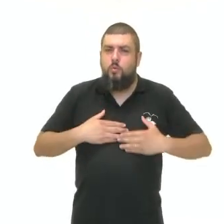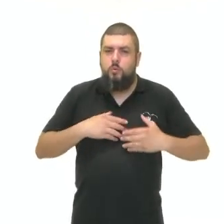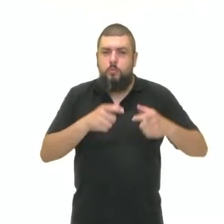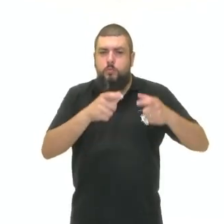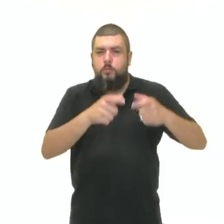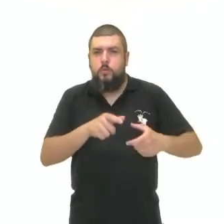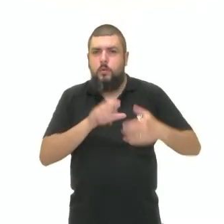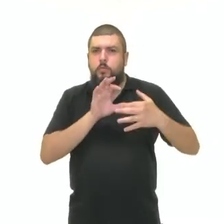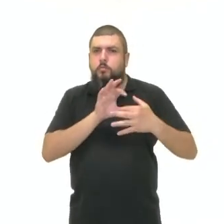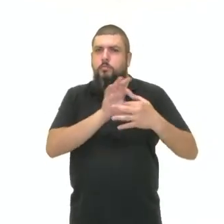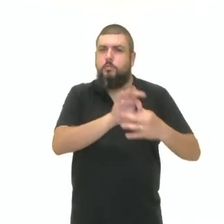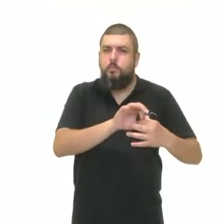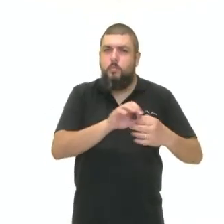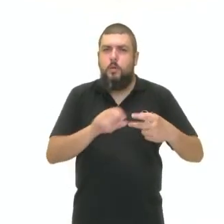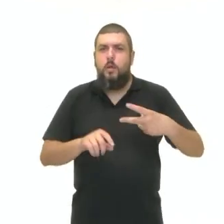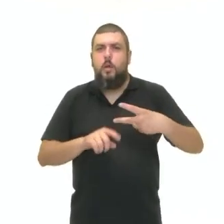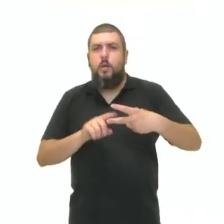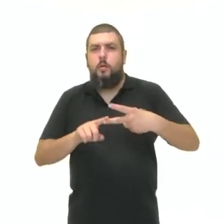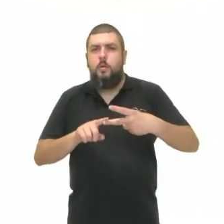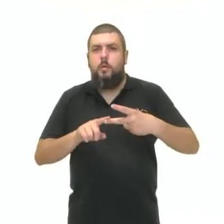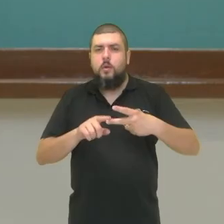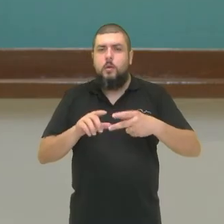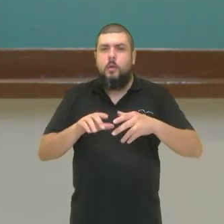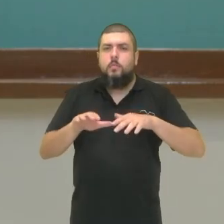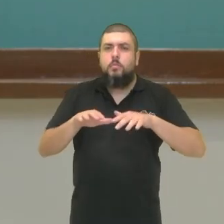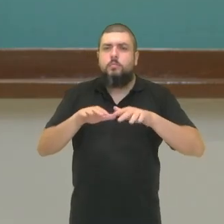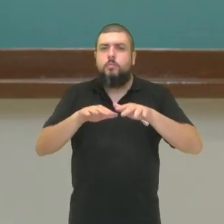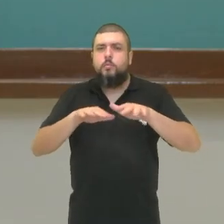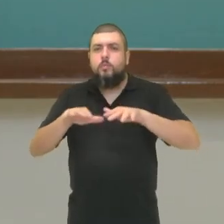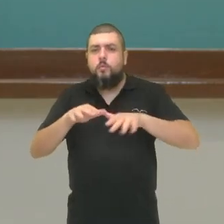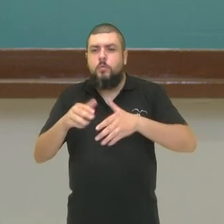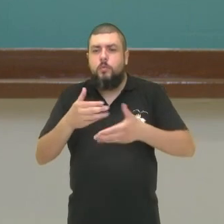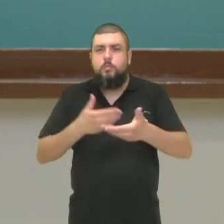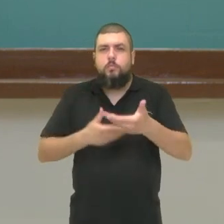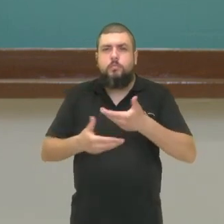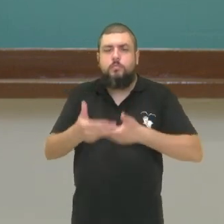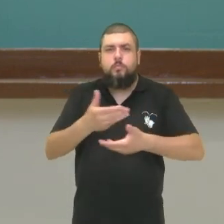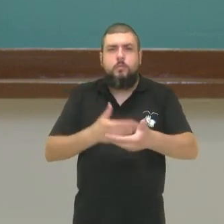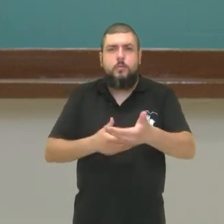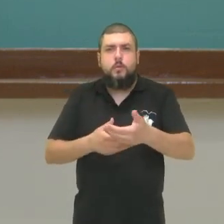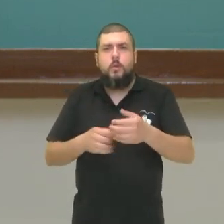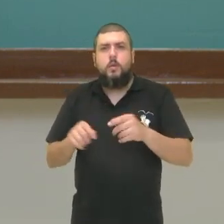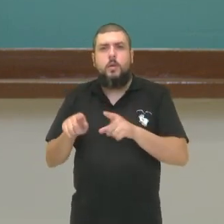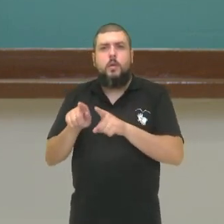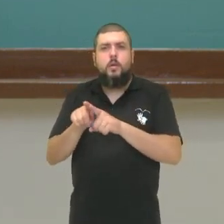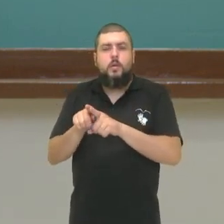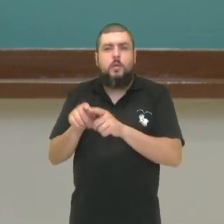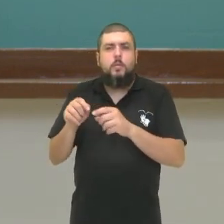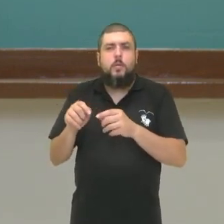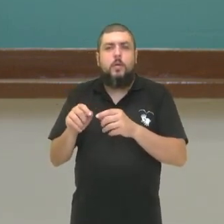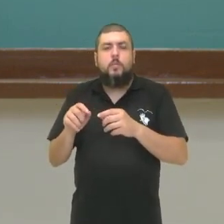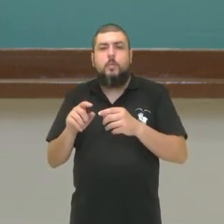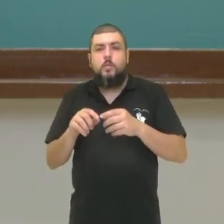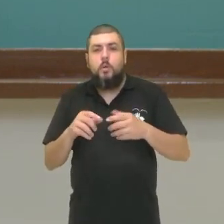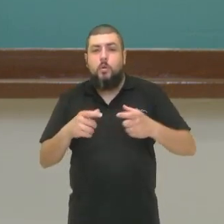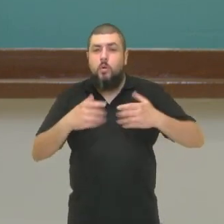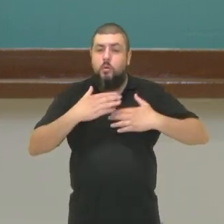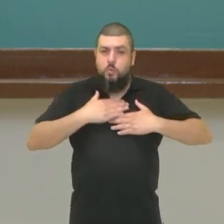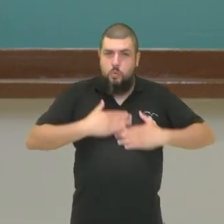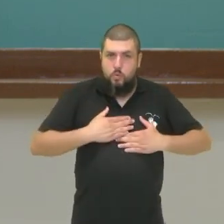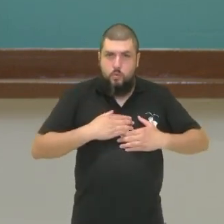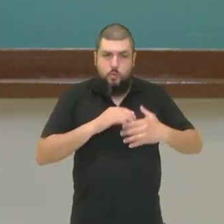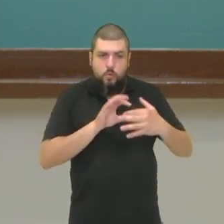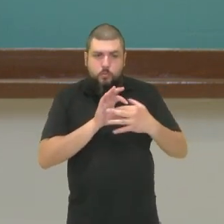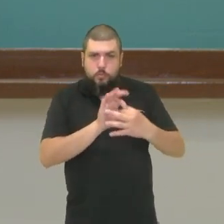movimento em relação aos outros participantes, né? E o corpo no espaço, né, a dinâmica